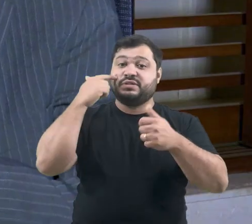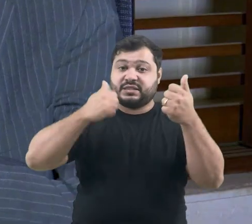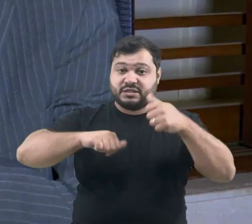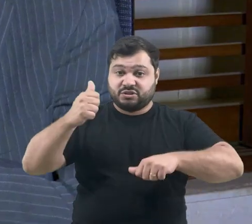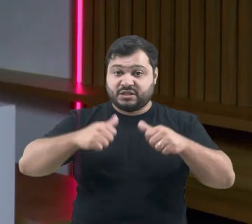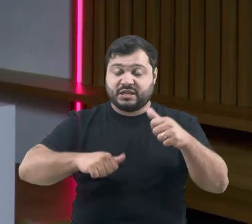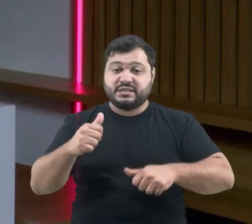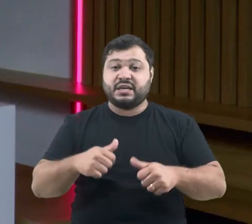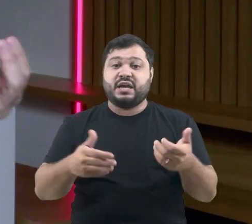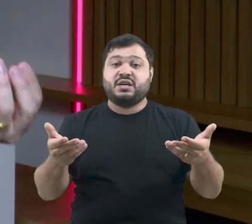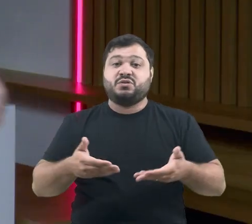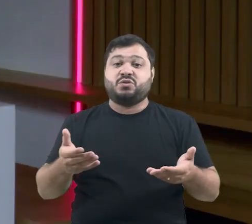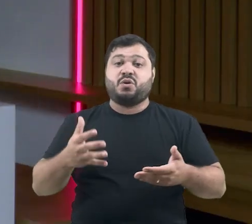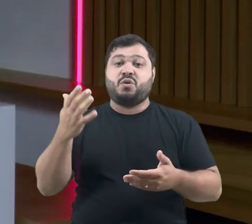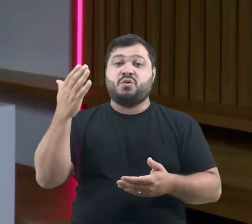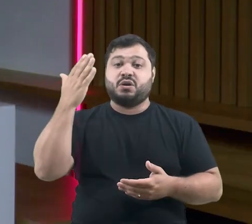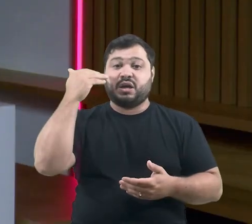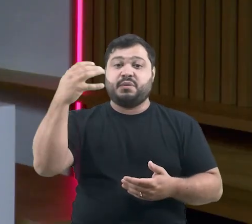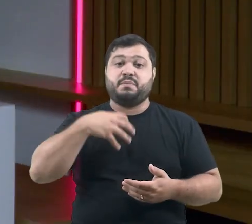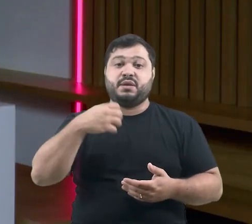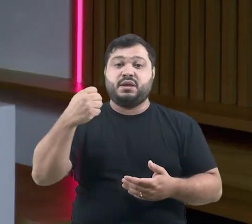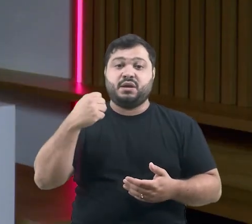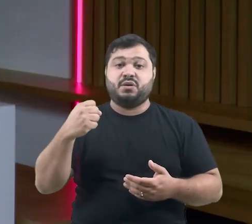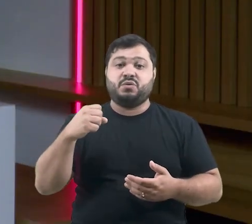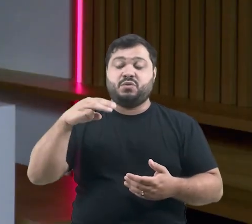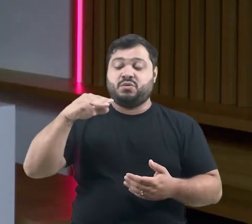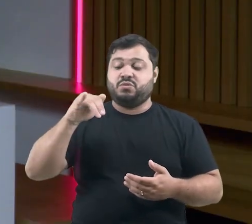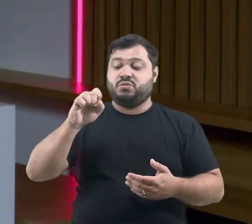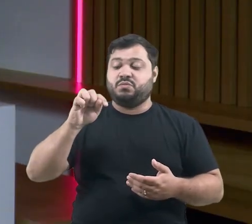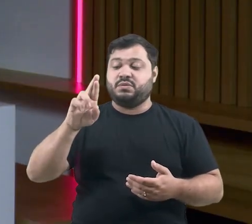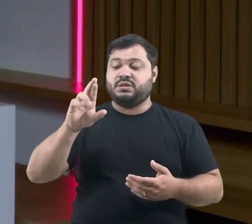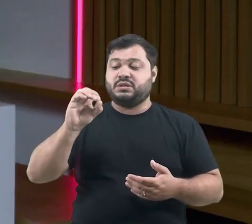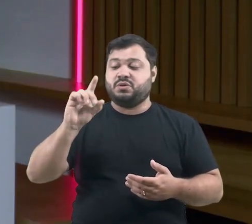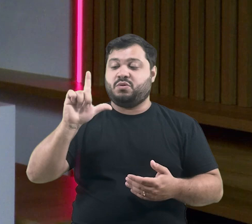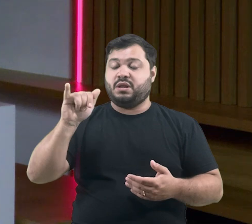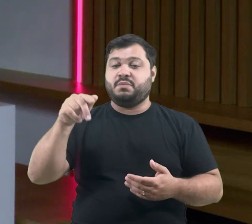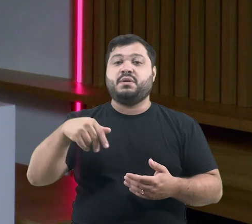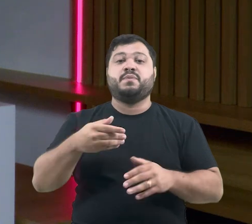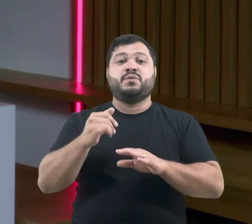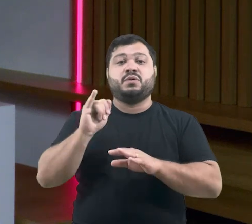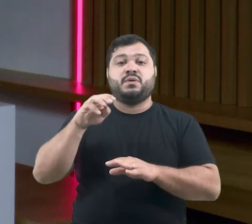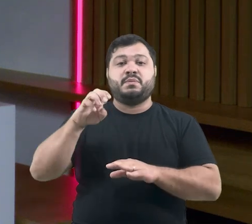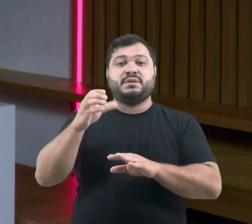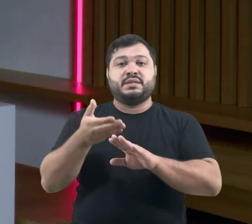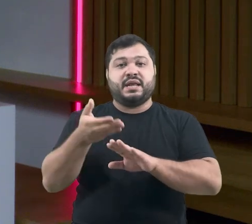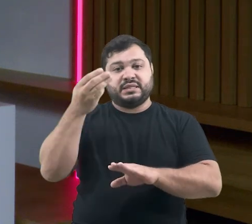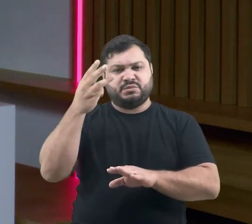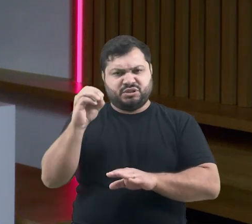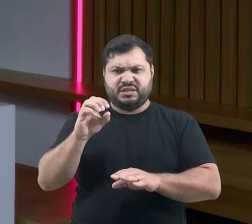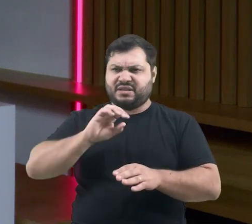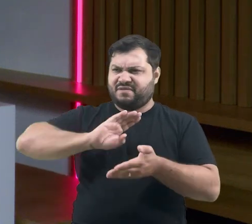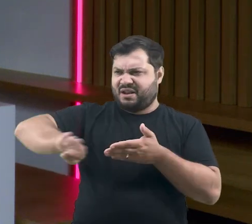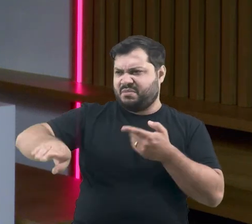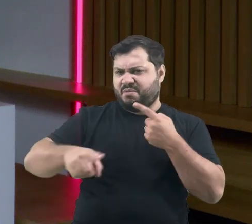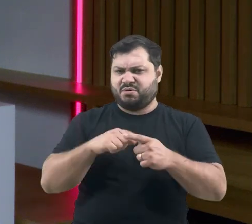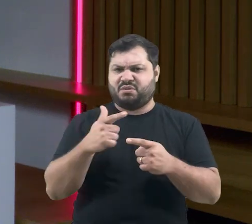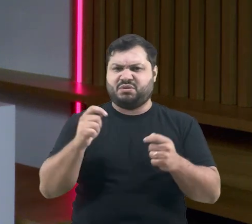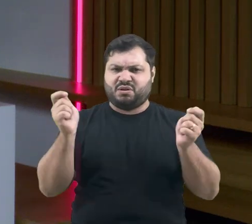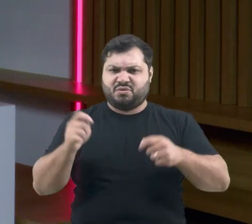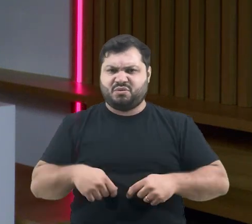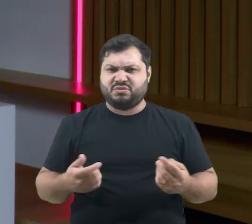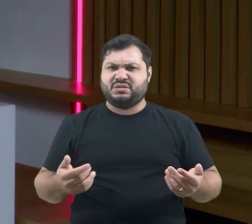de analisar um caso do atual campeão do Mr. Olímpia. Ele tem o IMC acima de 30. Ele seria eliminado por